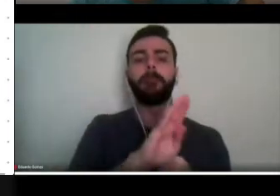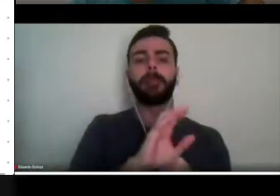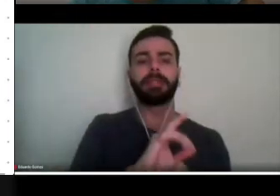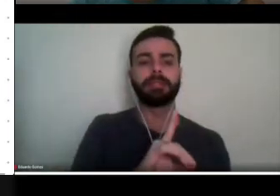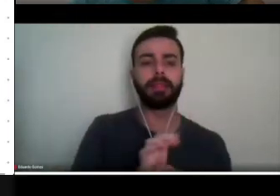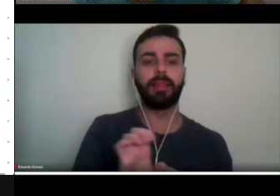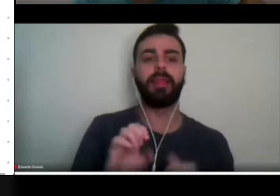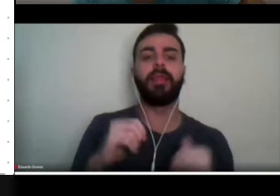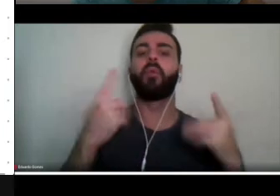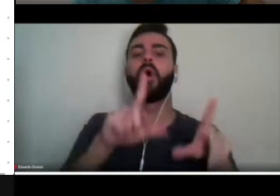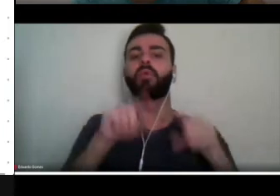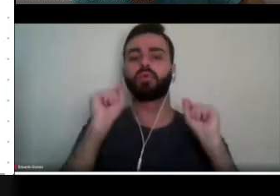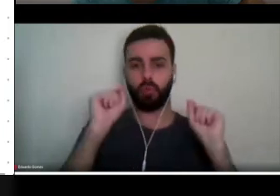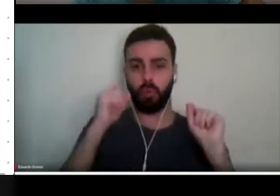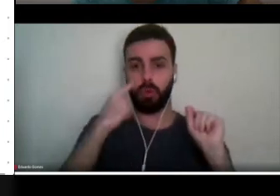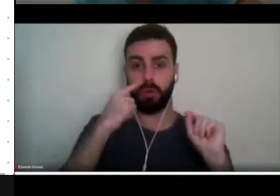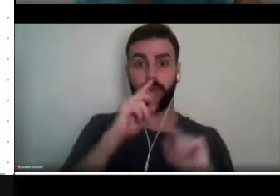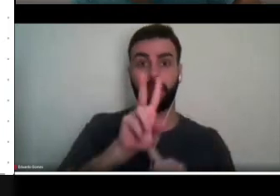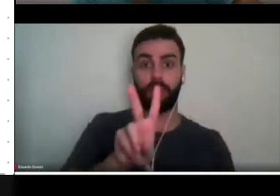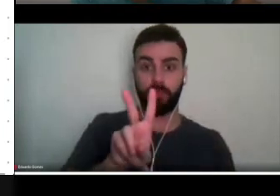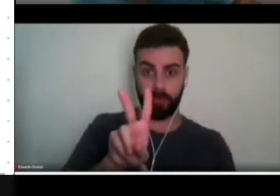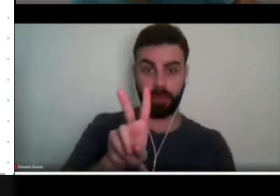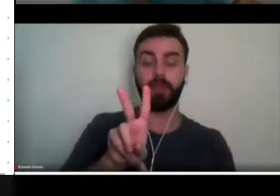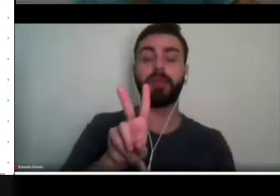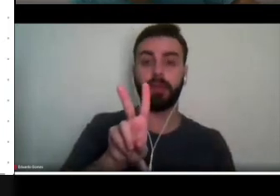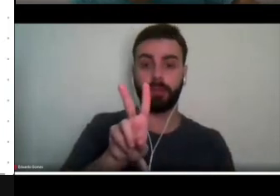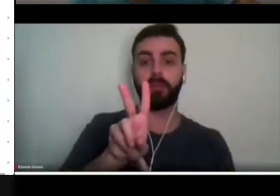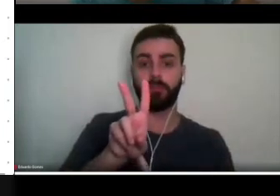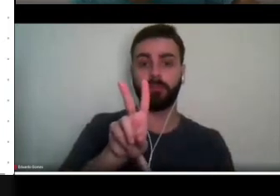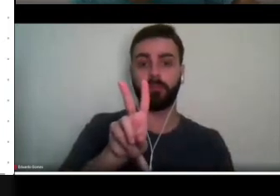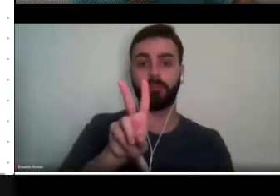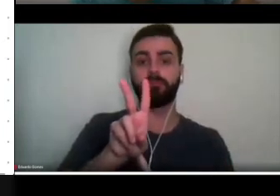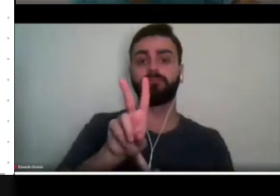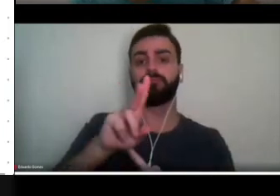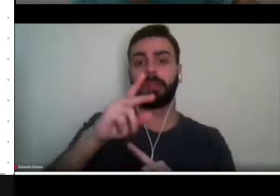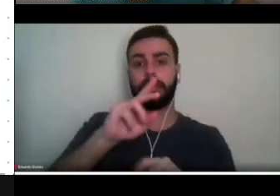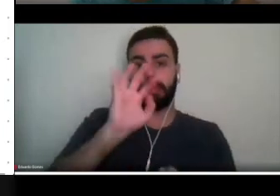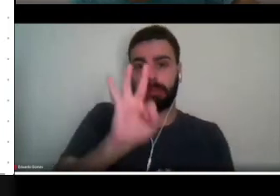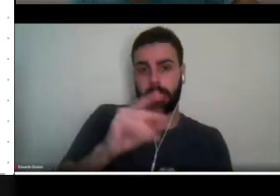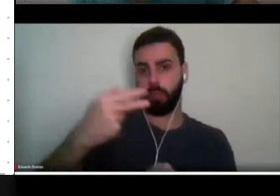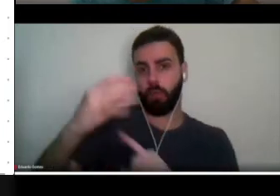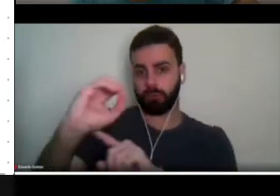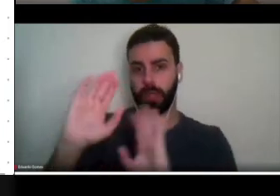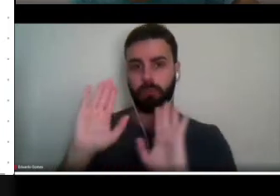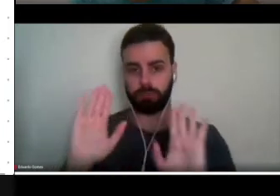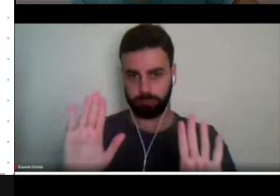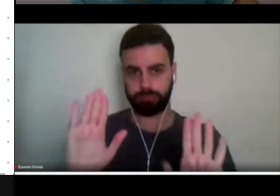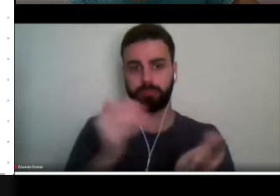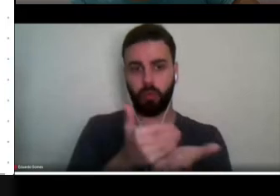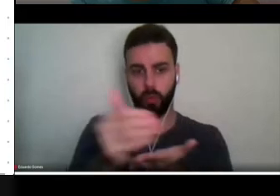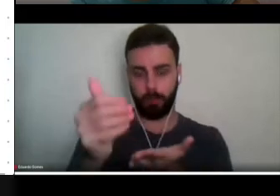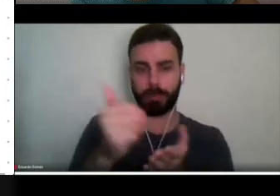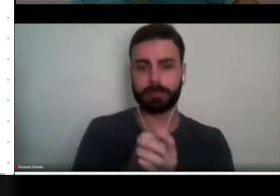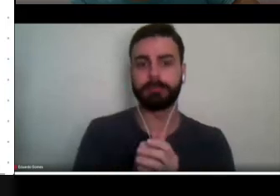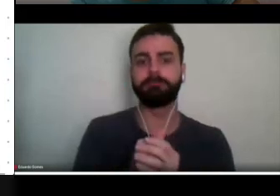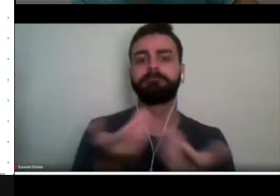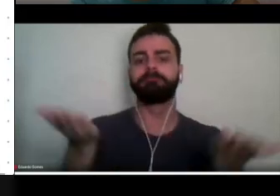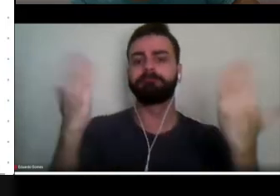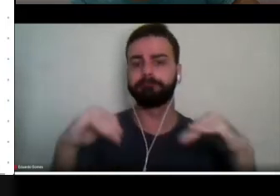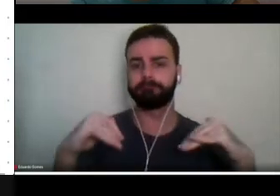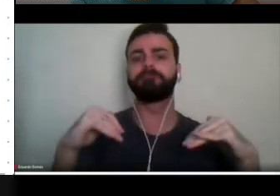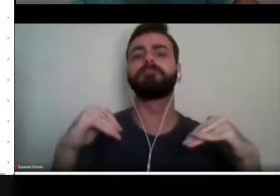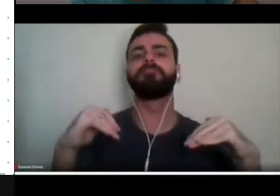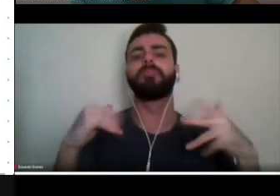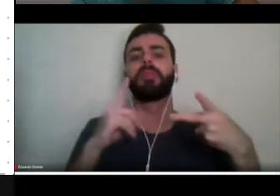igual a zero. Então, ela começa aqui. Depois, ela é menor que